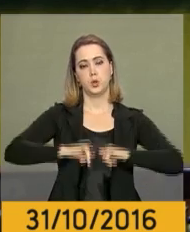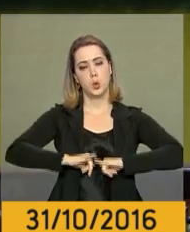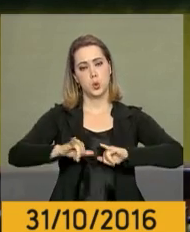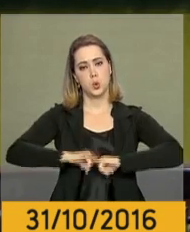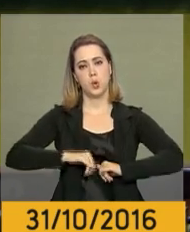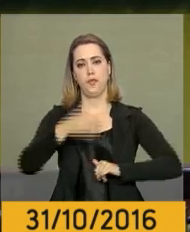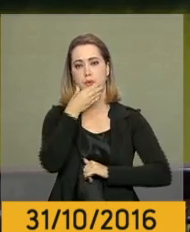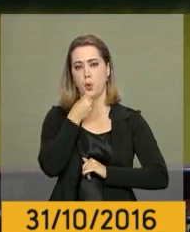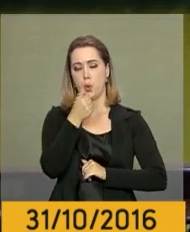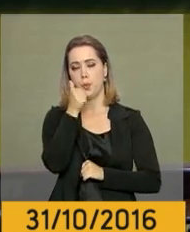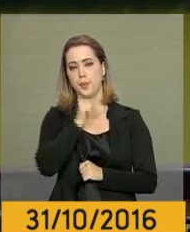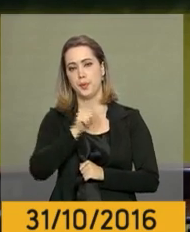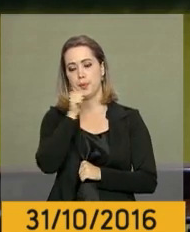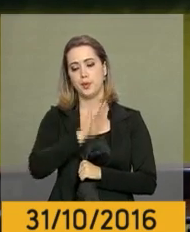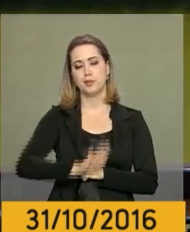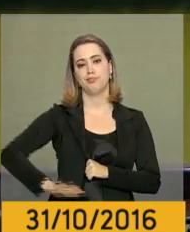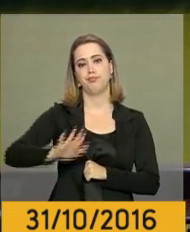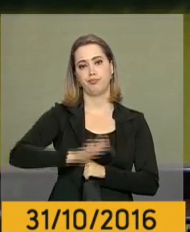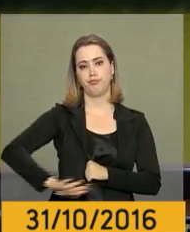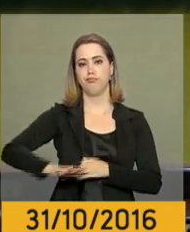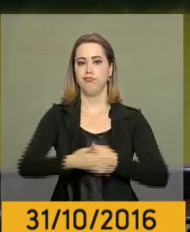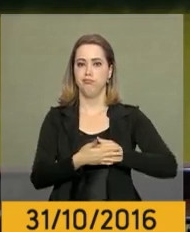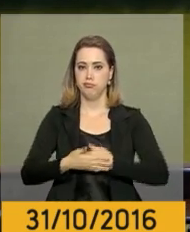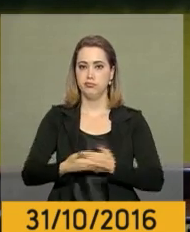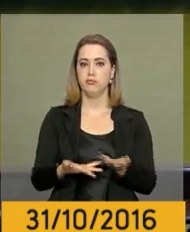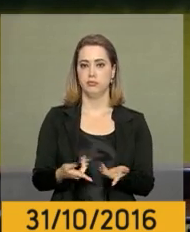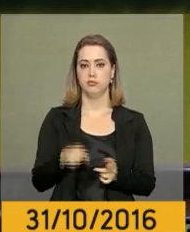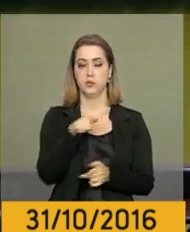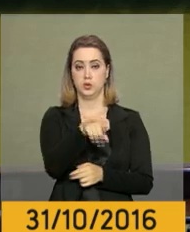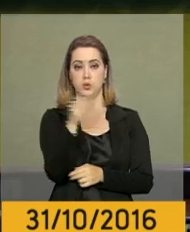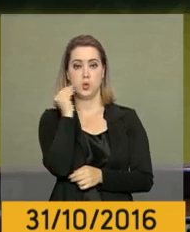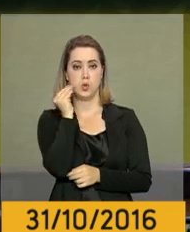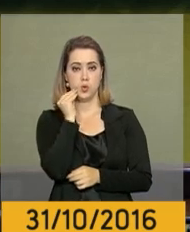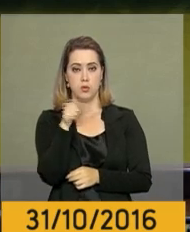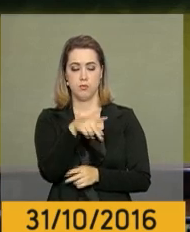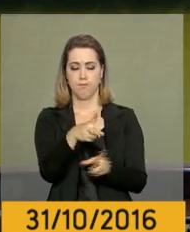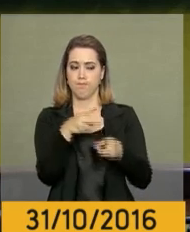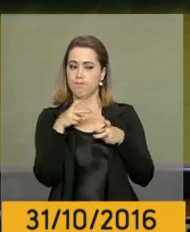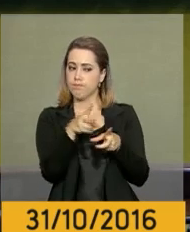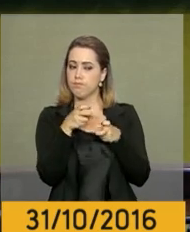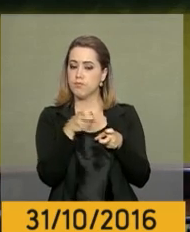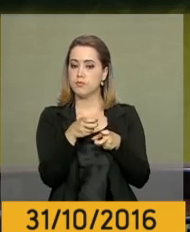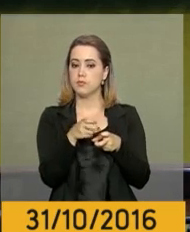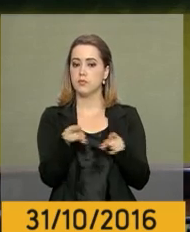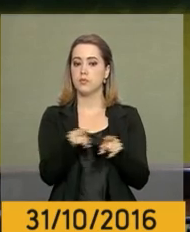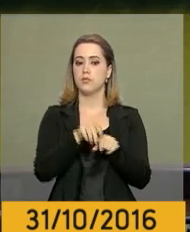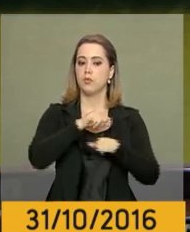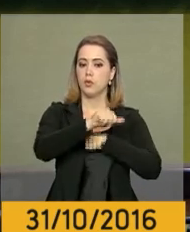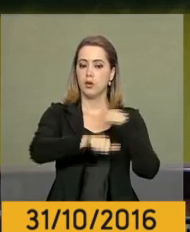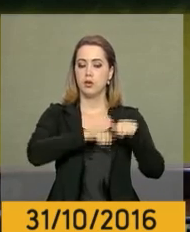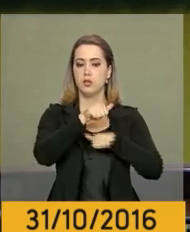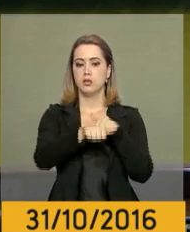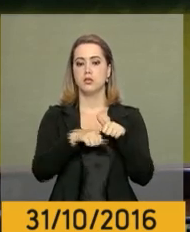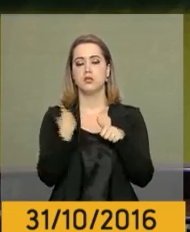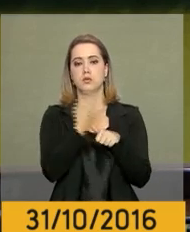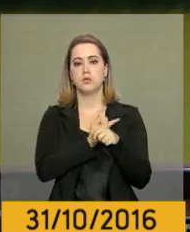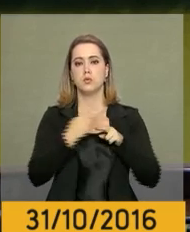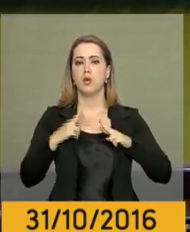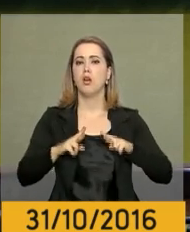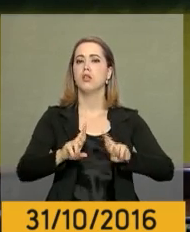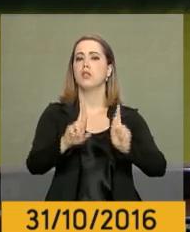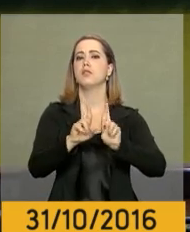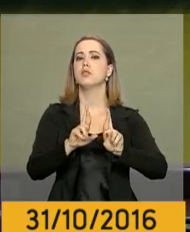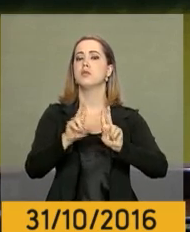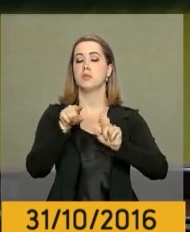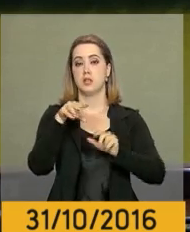mulheres e crianças eh com sua experiência e Sua sensibilidade eh renova-se nossa esperança na